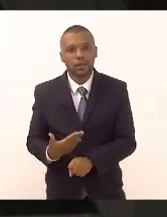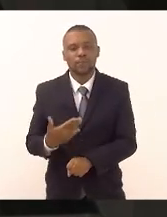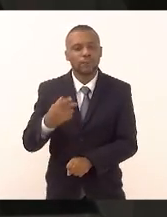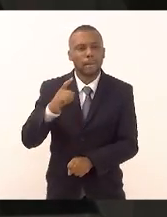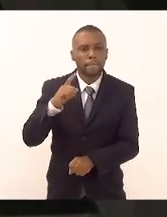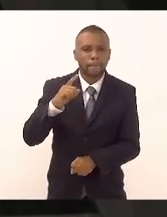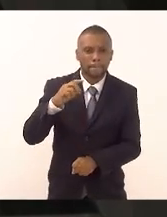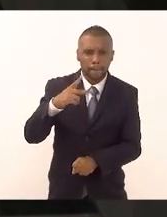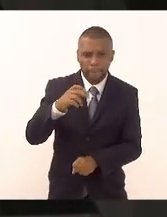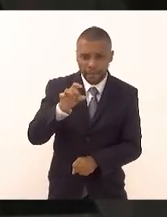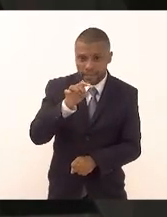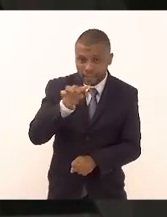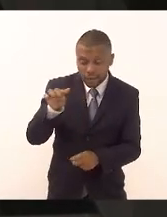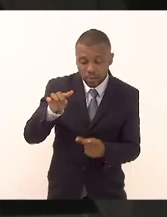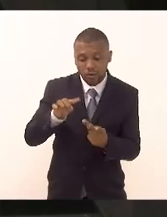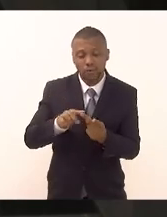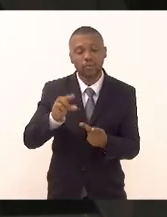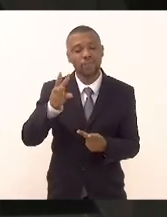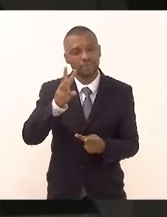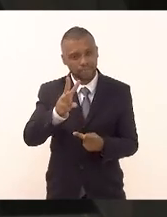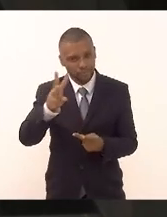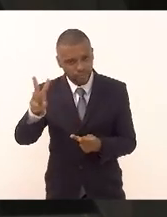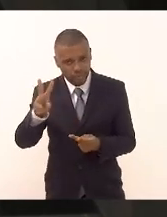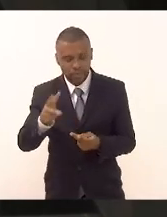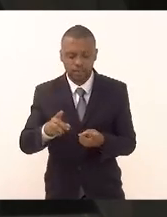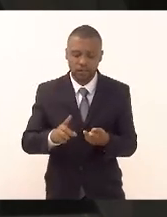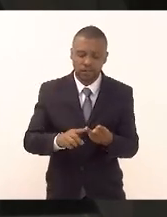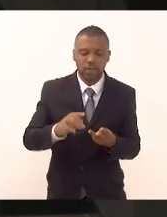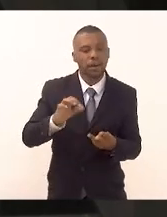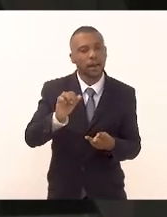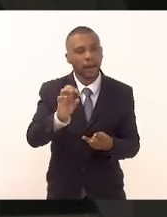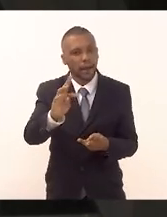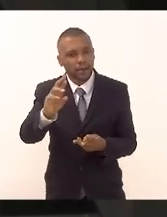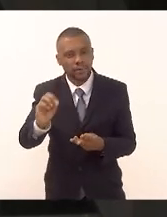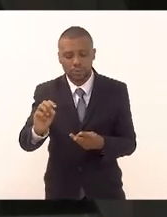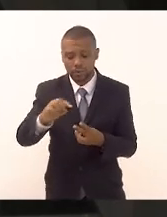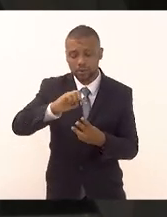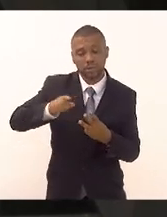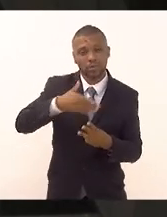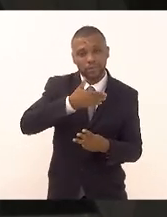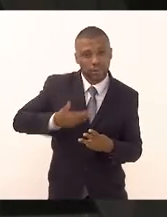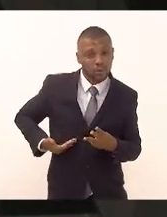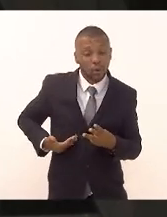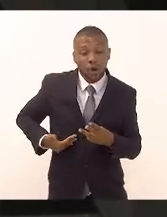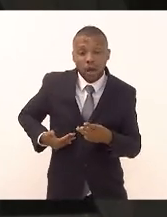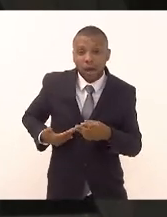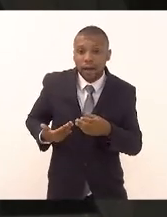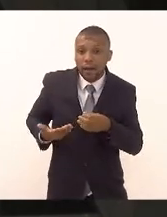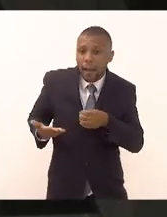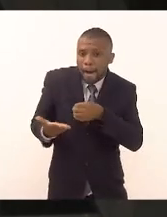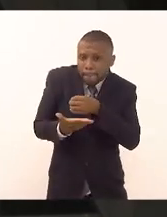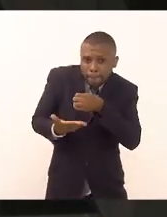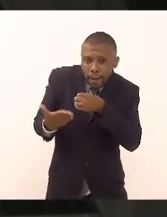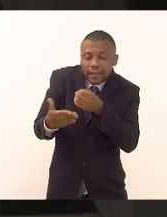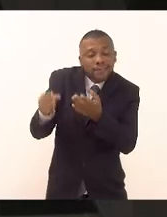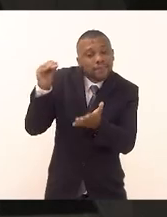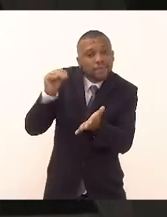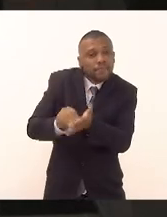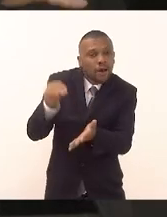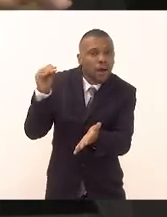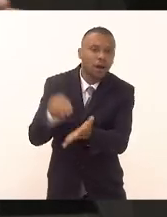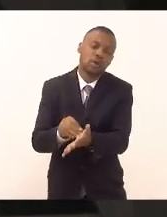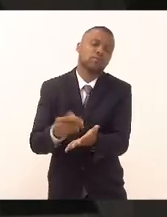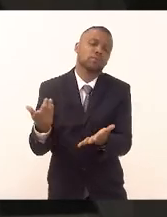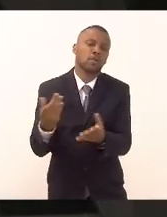Witzel, no governo Castro, muitas dificuldades cotidianas, insumos fundamentais Falta no dia a dia da FATEC, falta